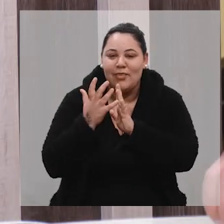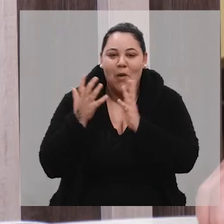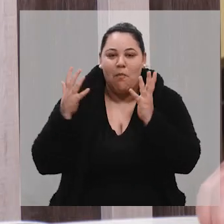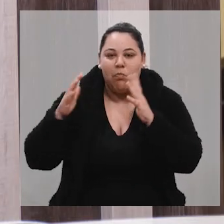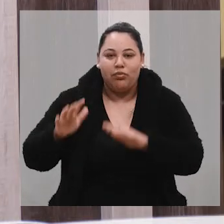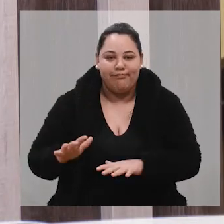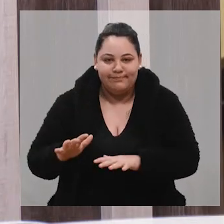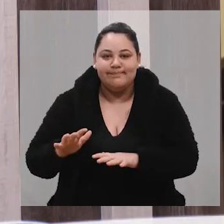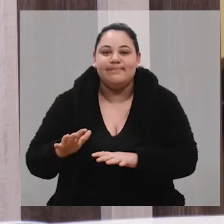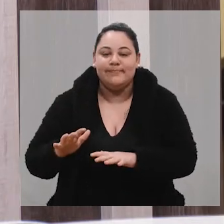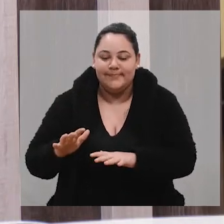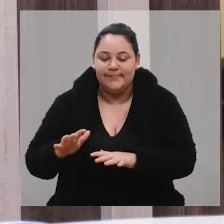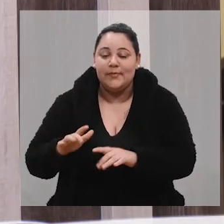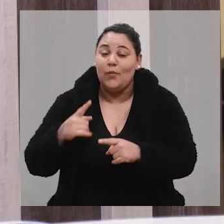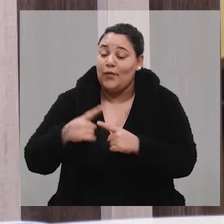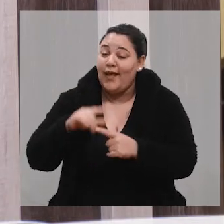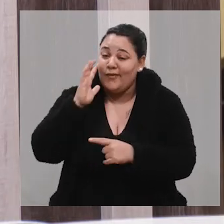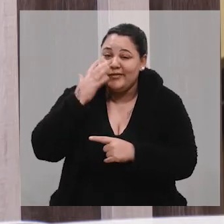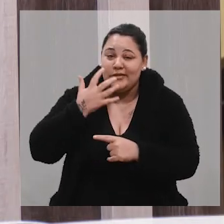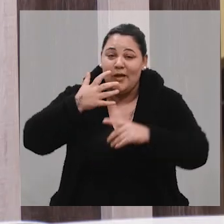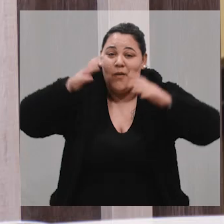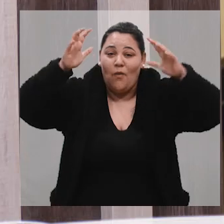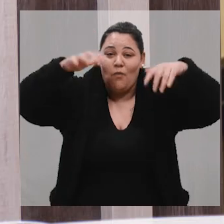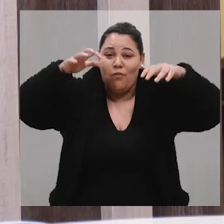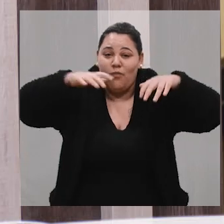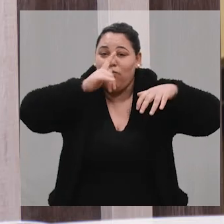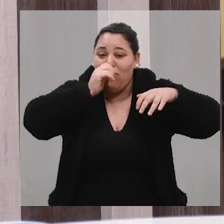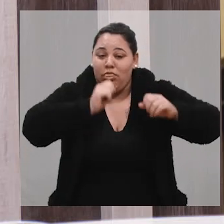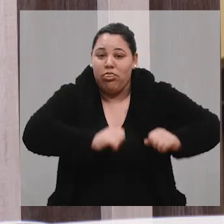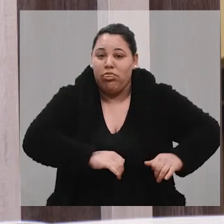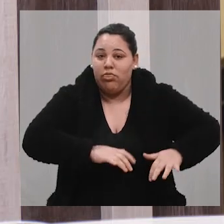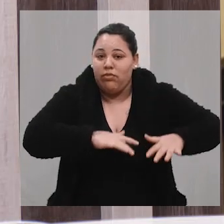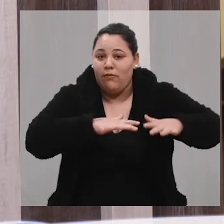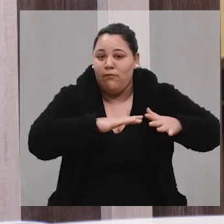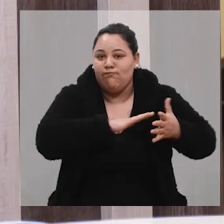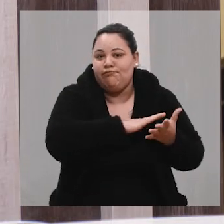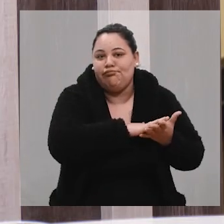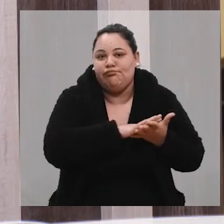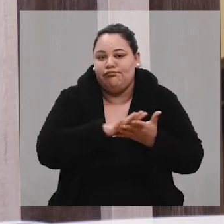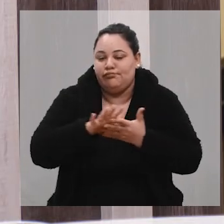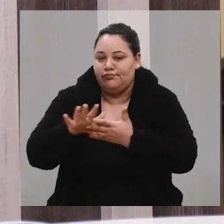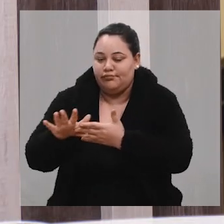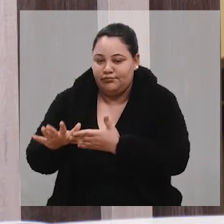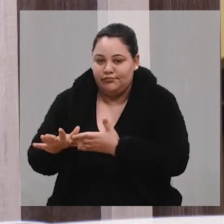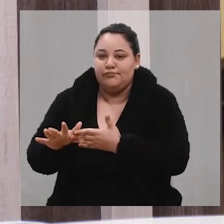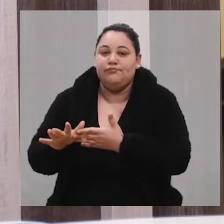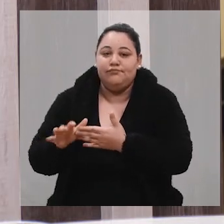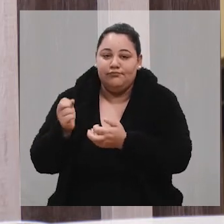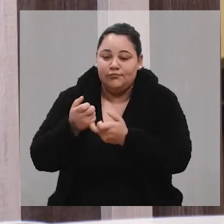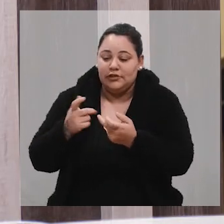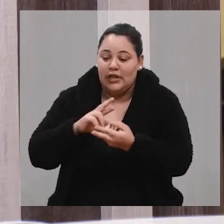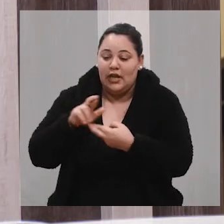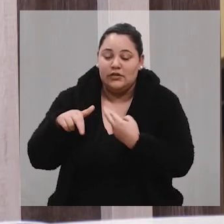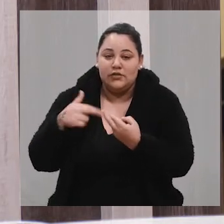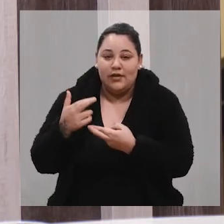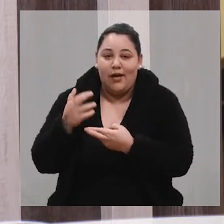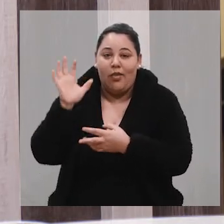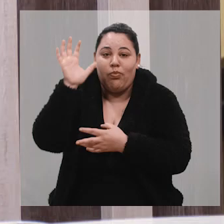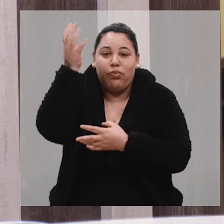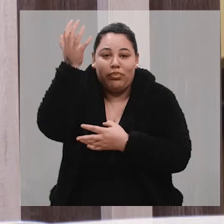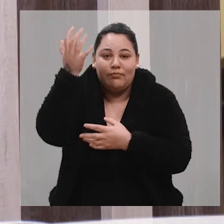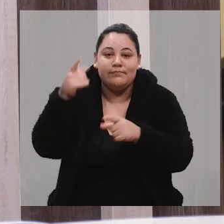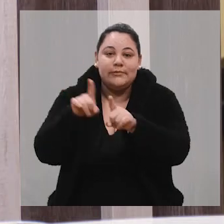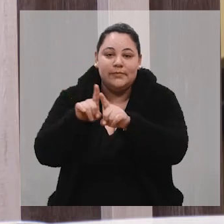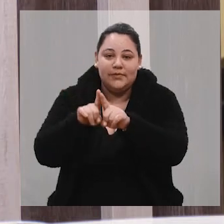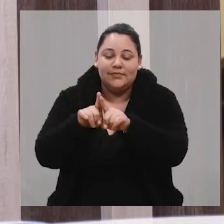uma crise causada pelas inundações, pelas enchentes, pelos eventos climáticos e